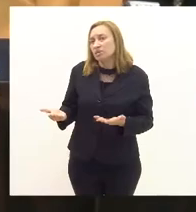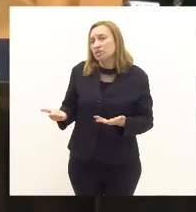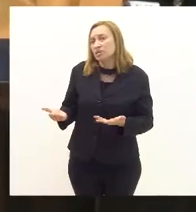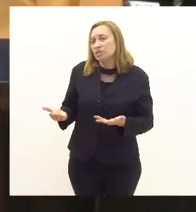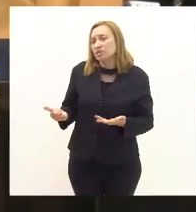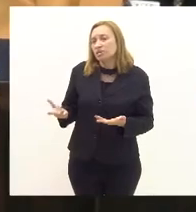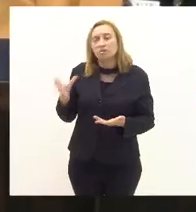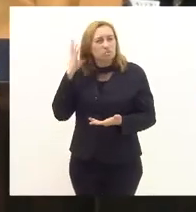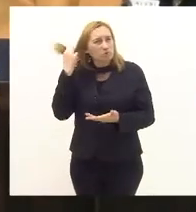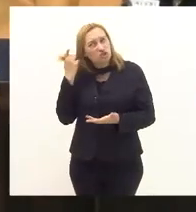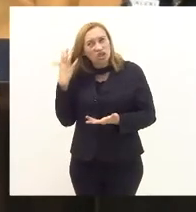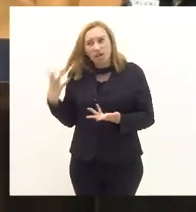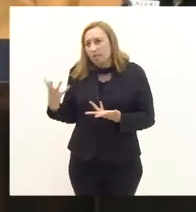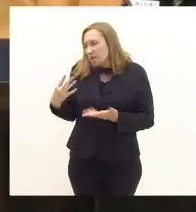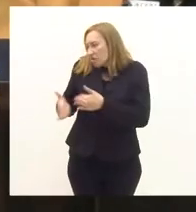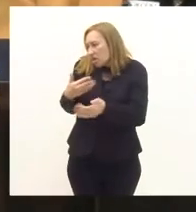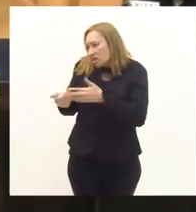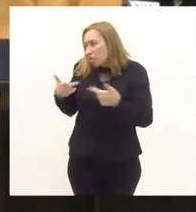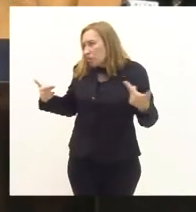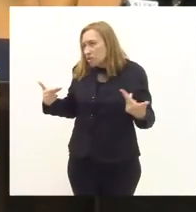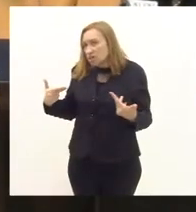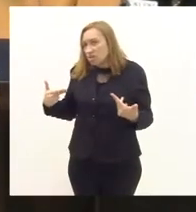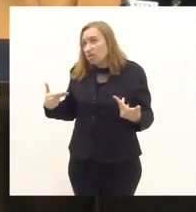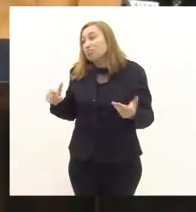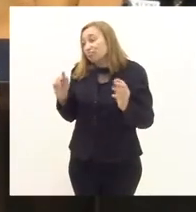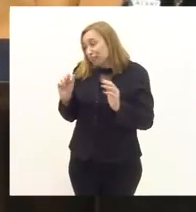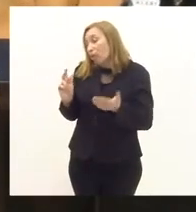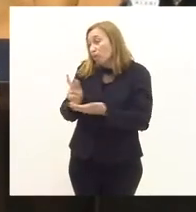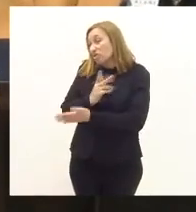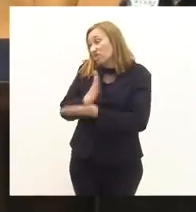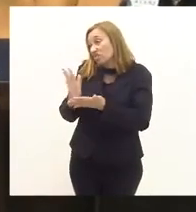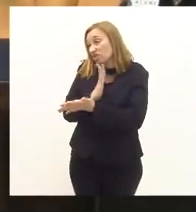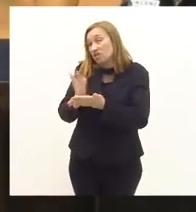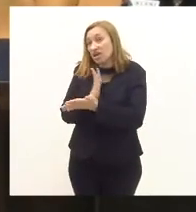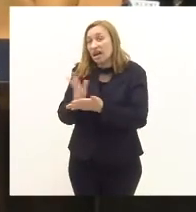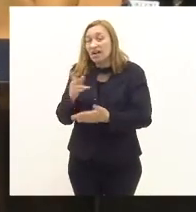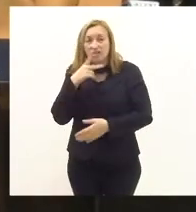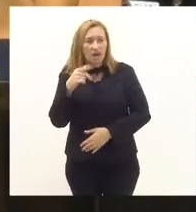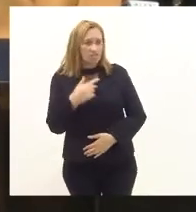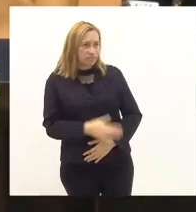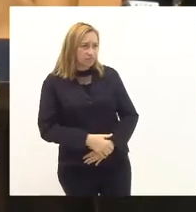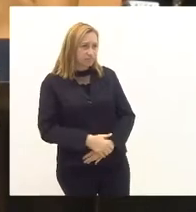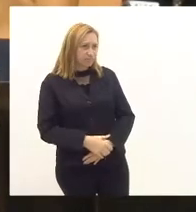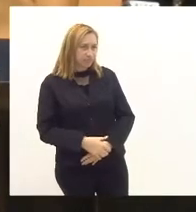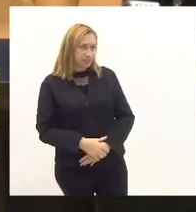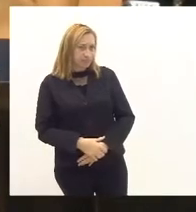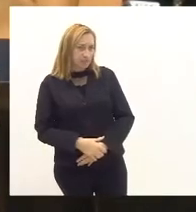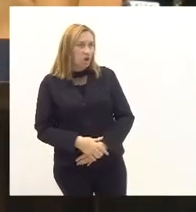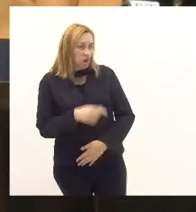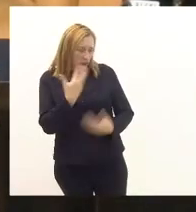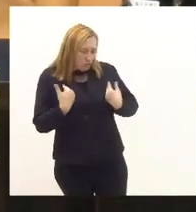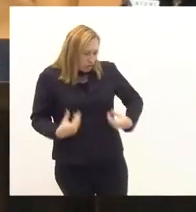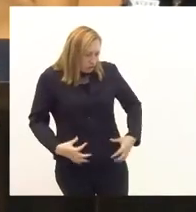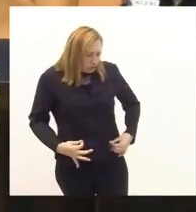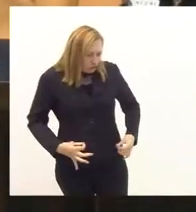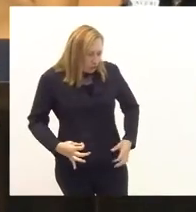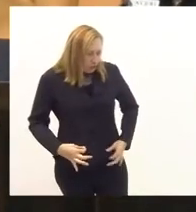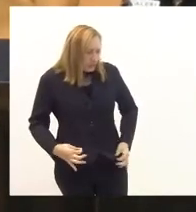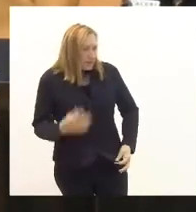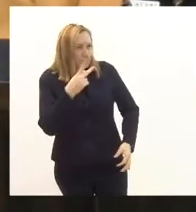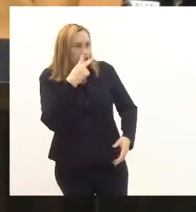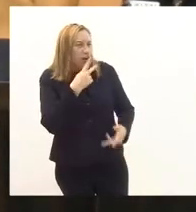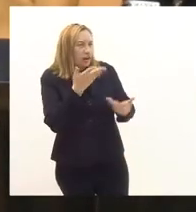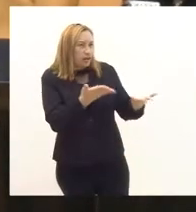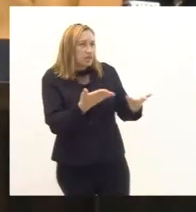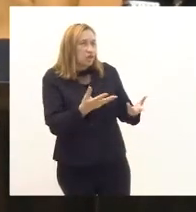puxaram o cabelo, qualquer coisa, e muitas vezes acontecia. A pessoa dizia, mas vem cá, minha filha, vestida desse jeito, falando desse jeito,